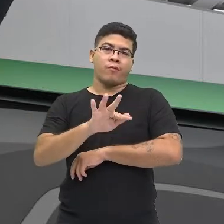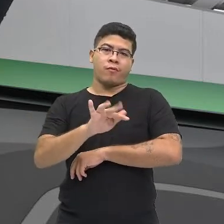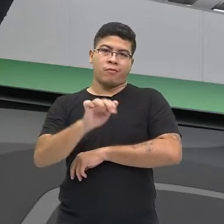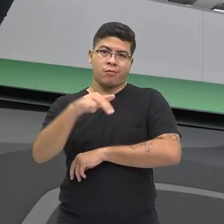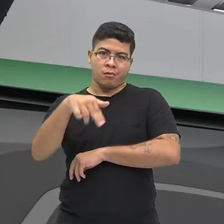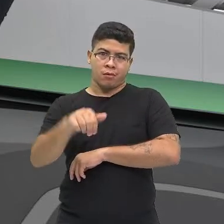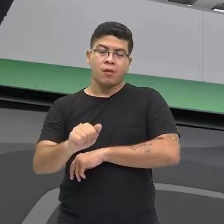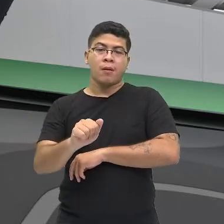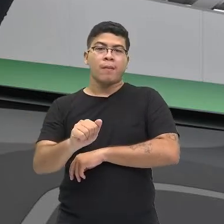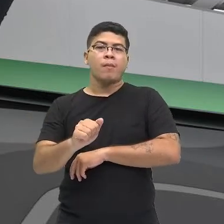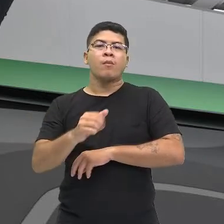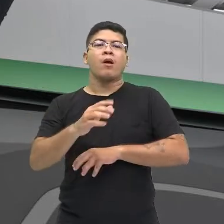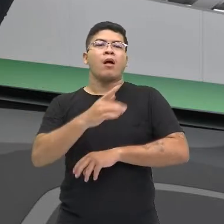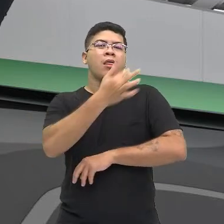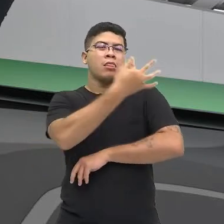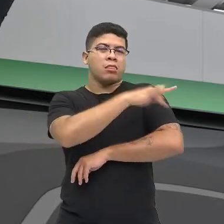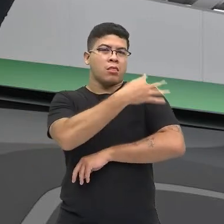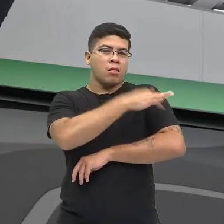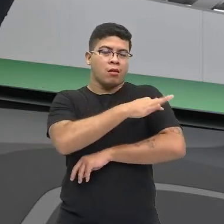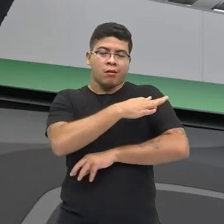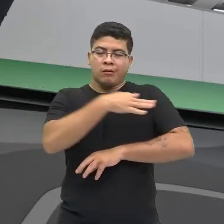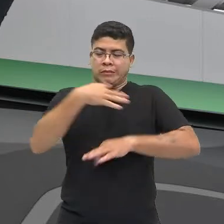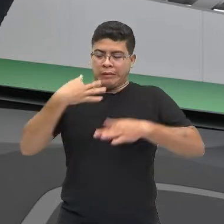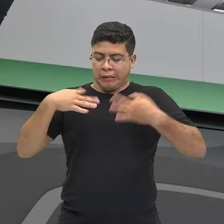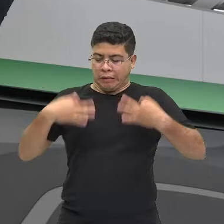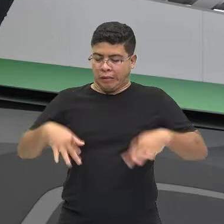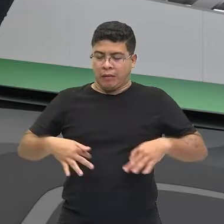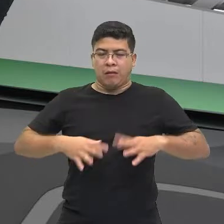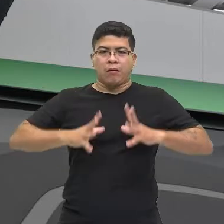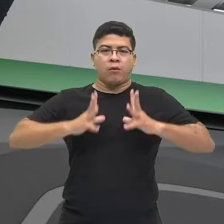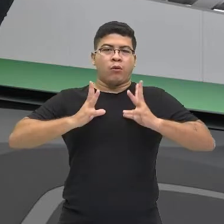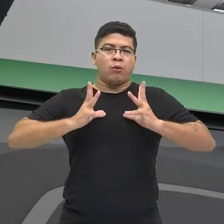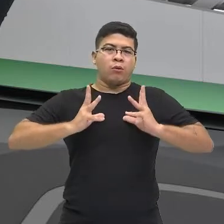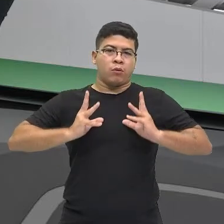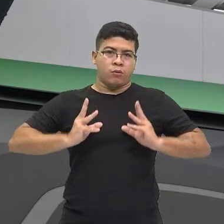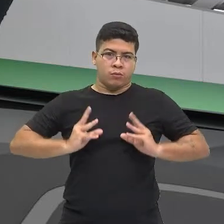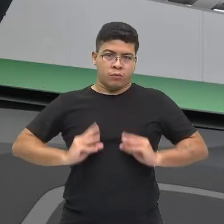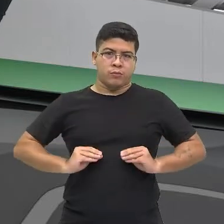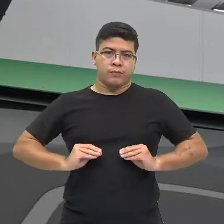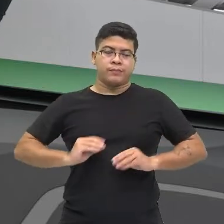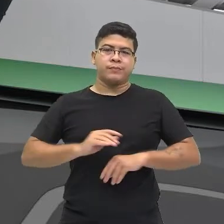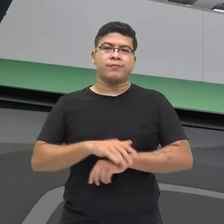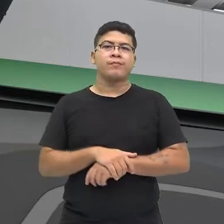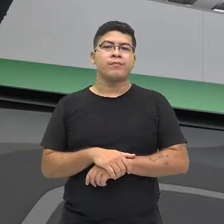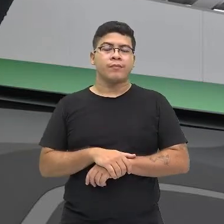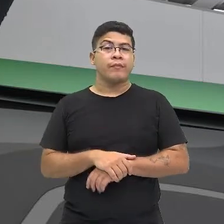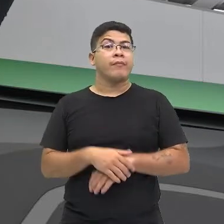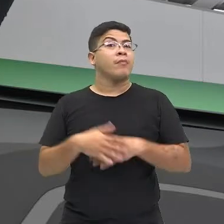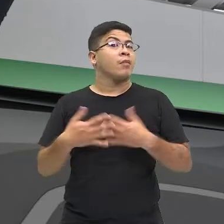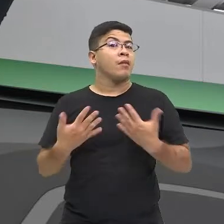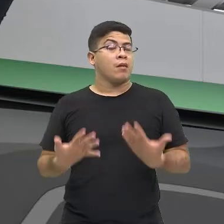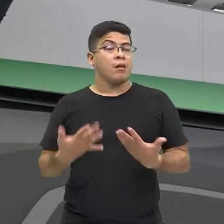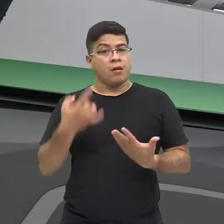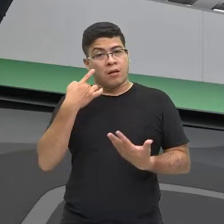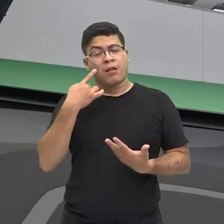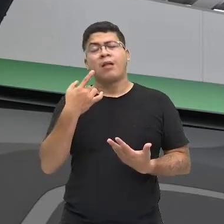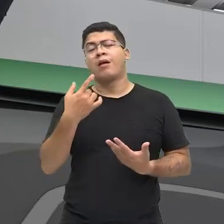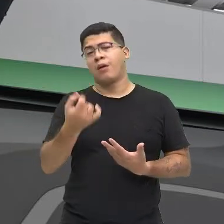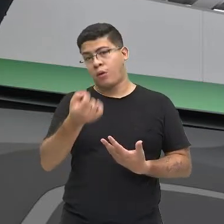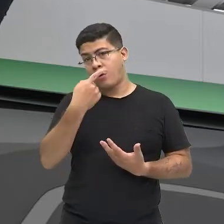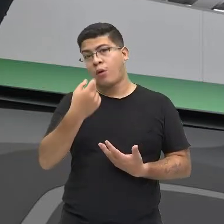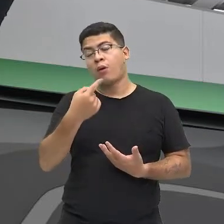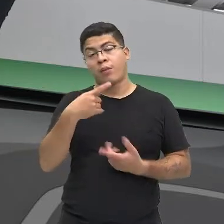de medicamentos. Elas também podem ser encontradas em anestésicos, também em antibióticos, por exemplo,